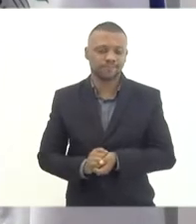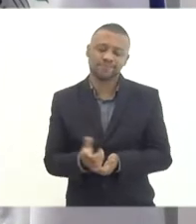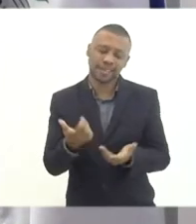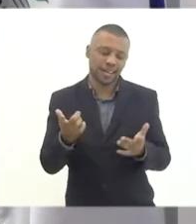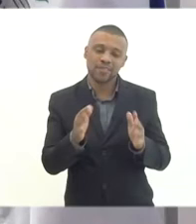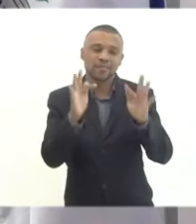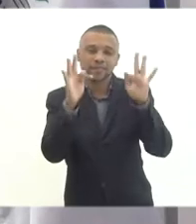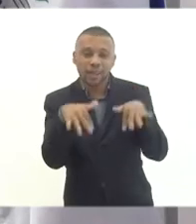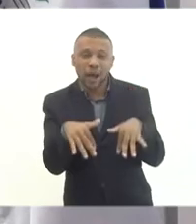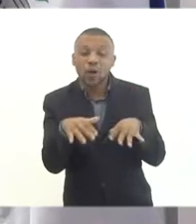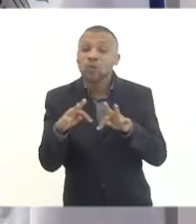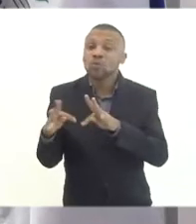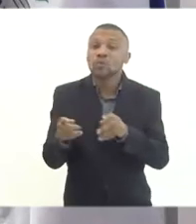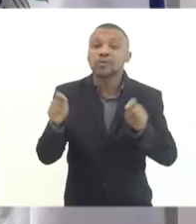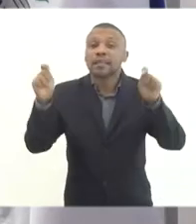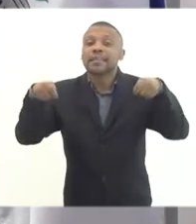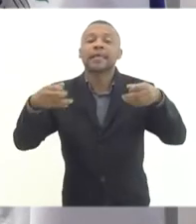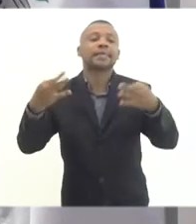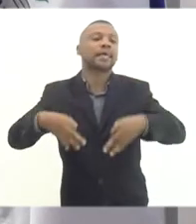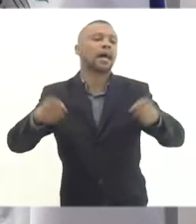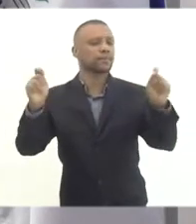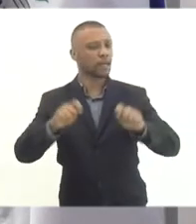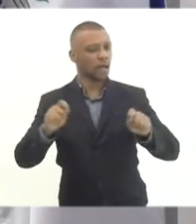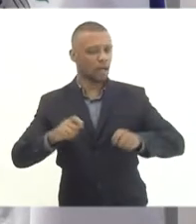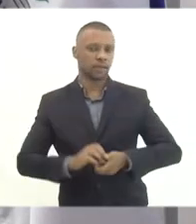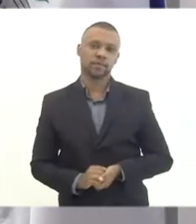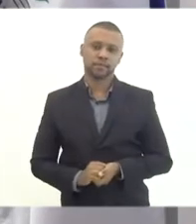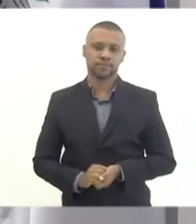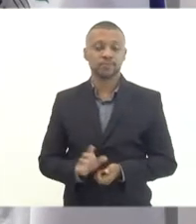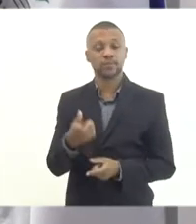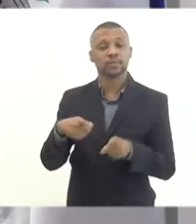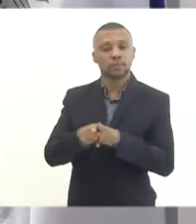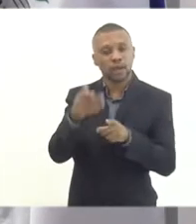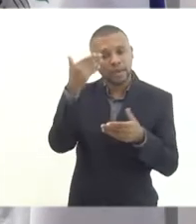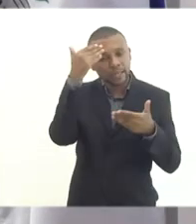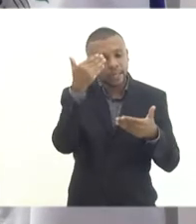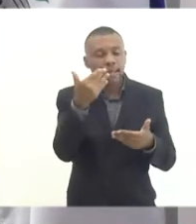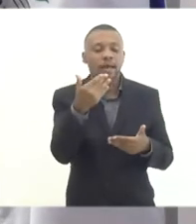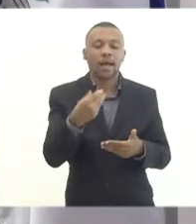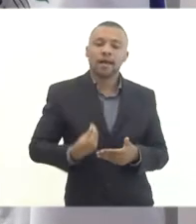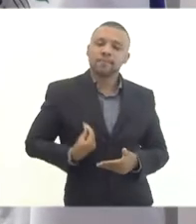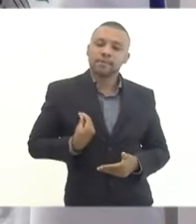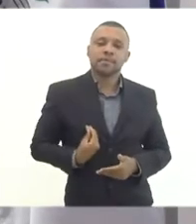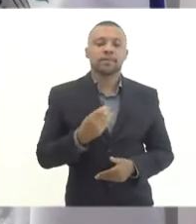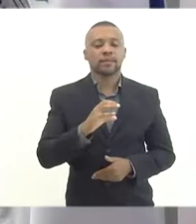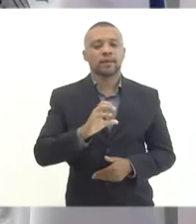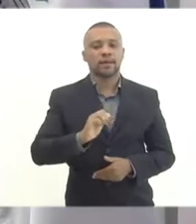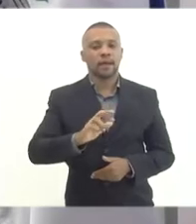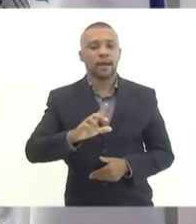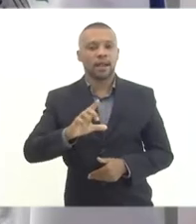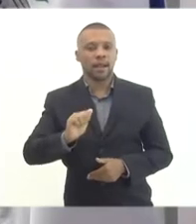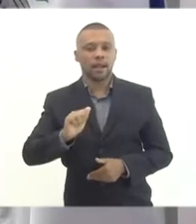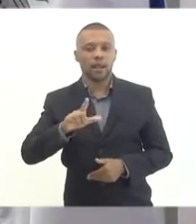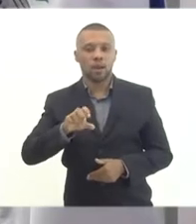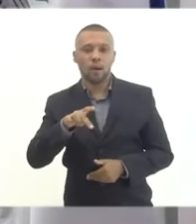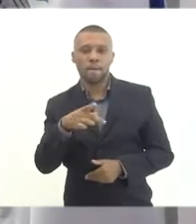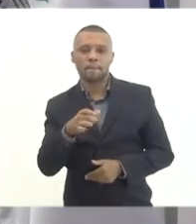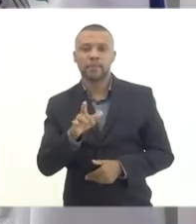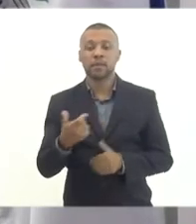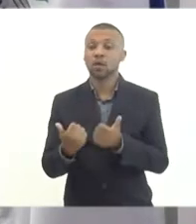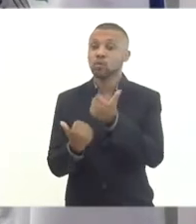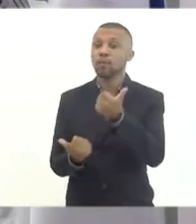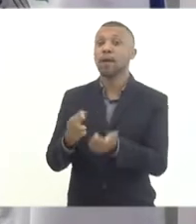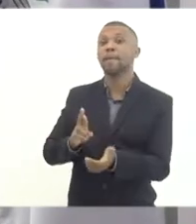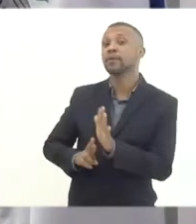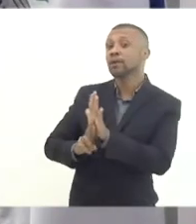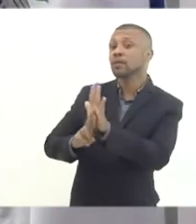Serra também agradecer a presença da senhora Carla Lopes representante da Secretaria de Assistência Social do